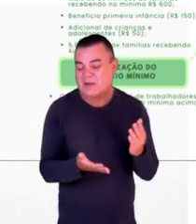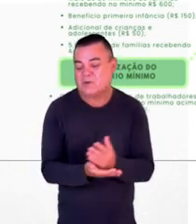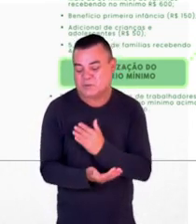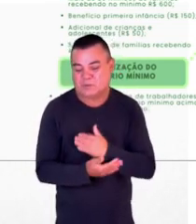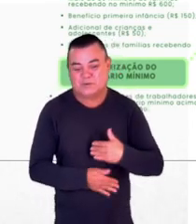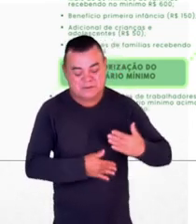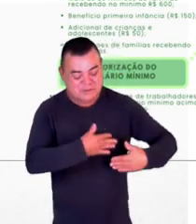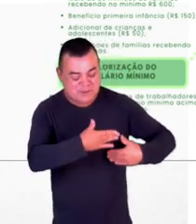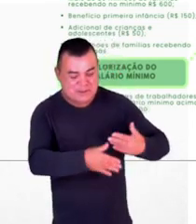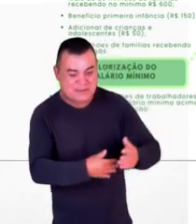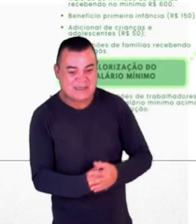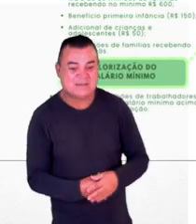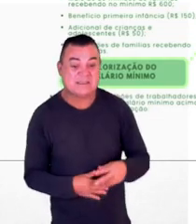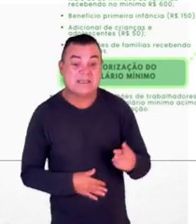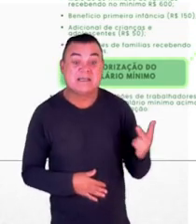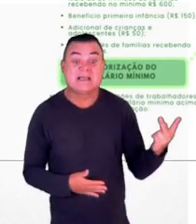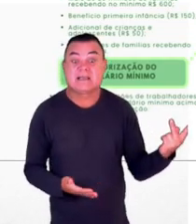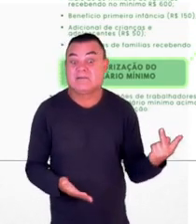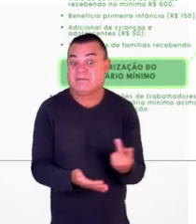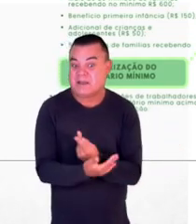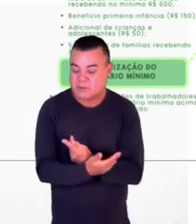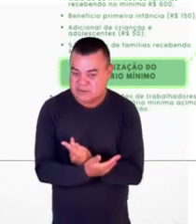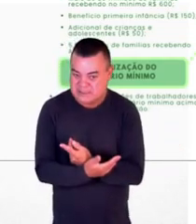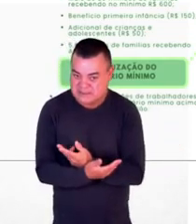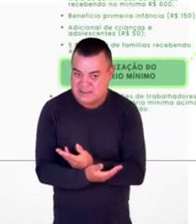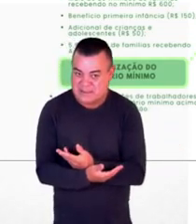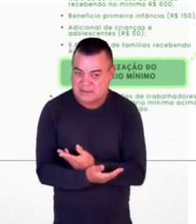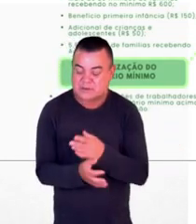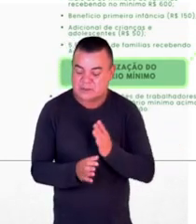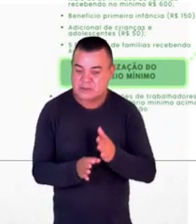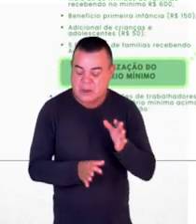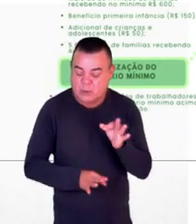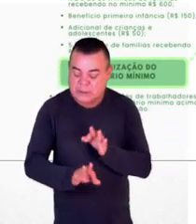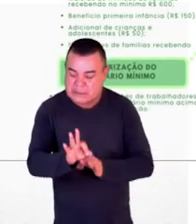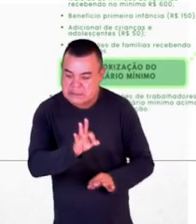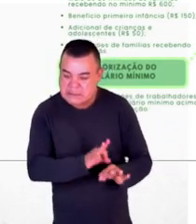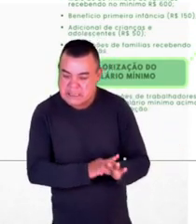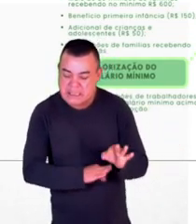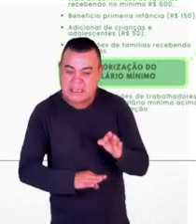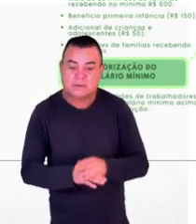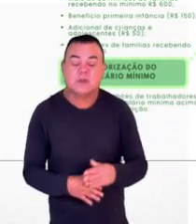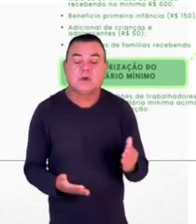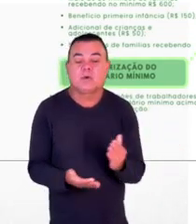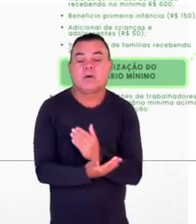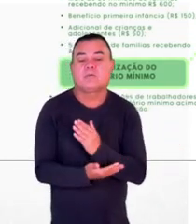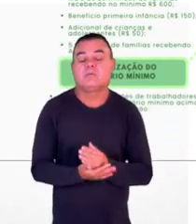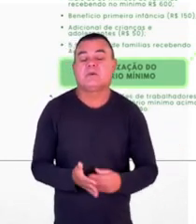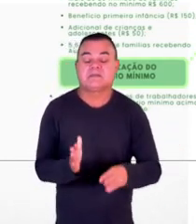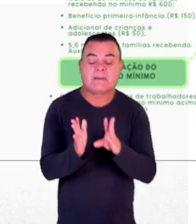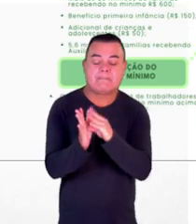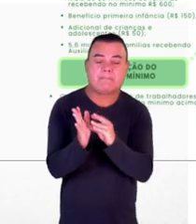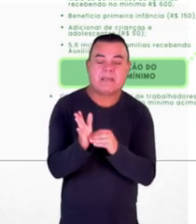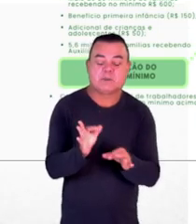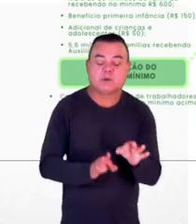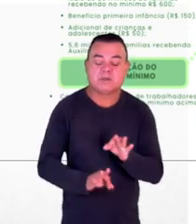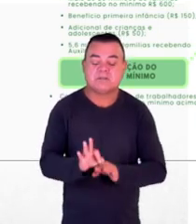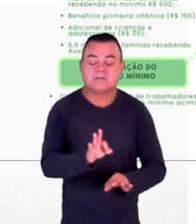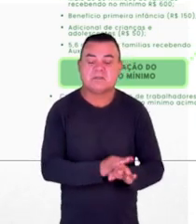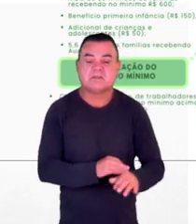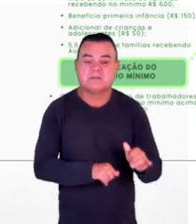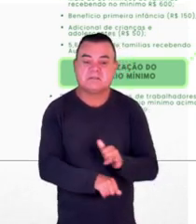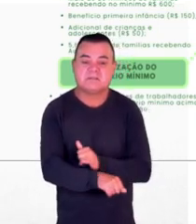eh que vem acontecendo e e que estão planejados estruturados já com algumas metas definidas ações